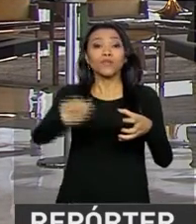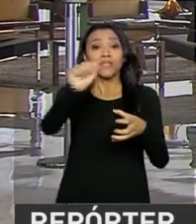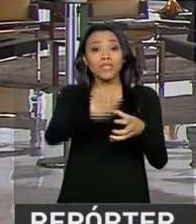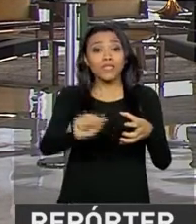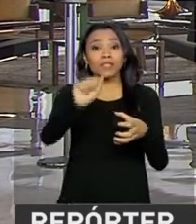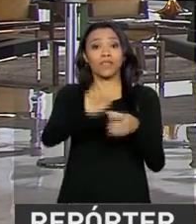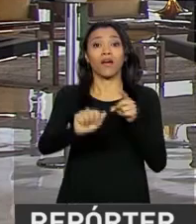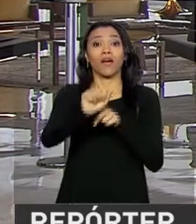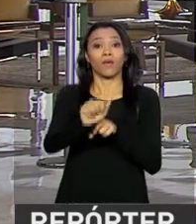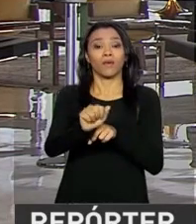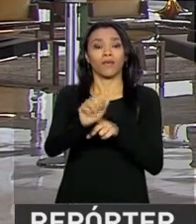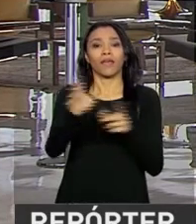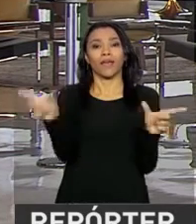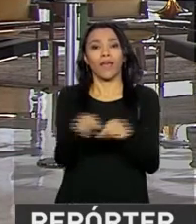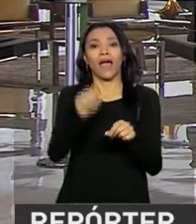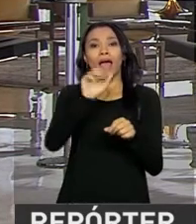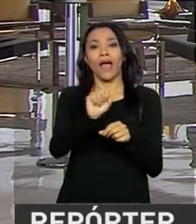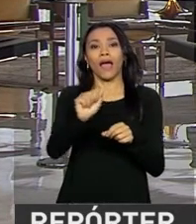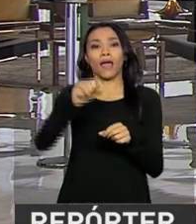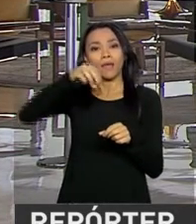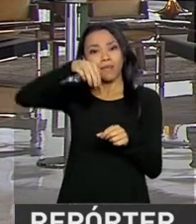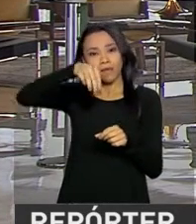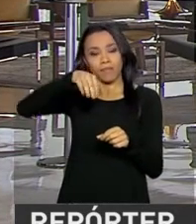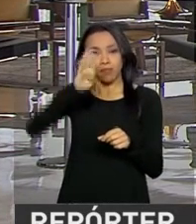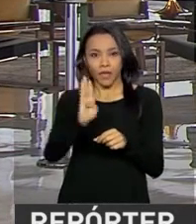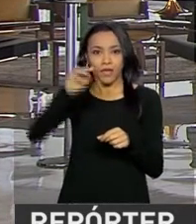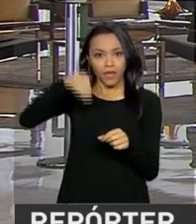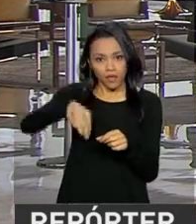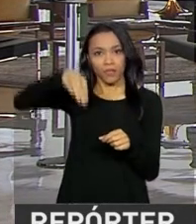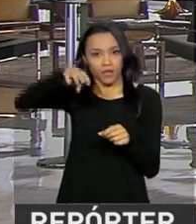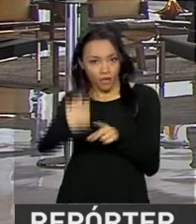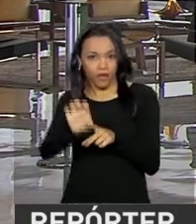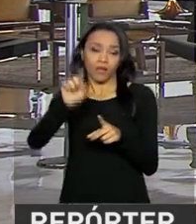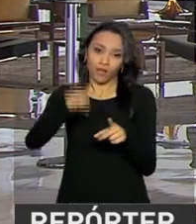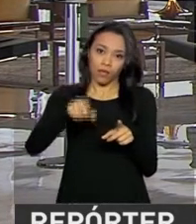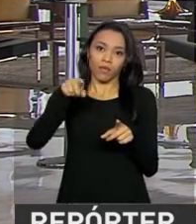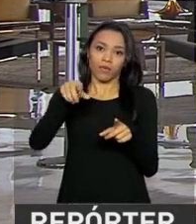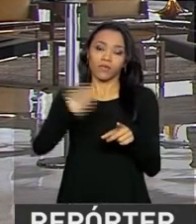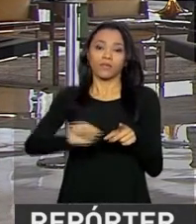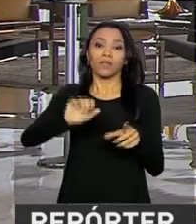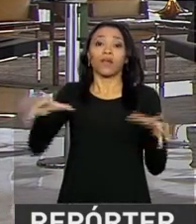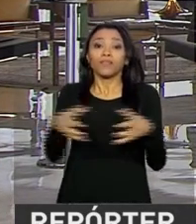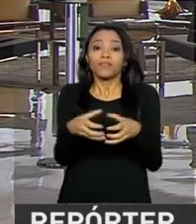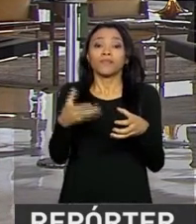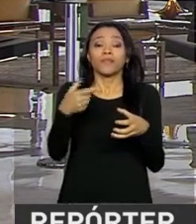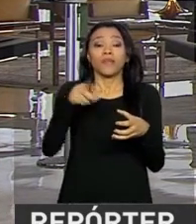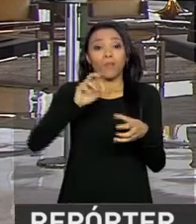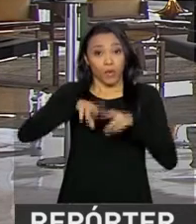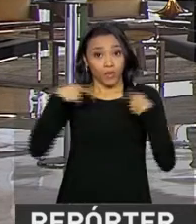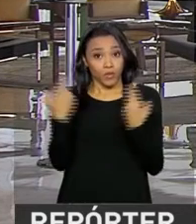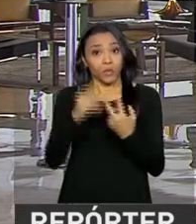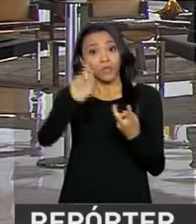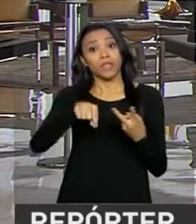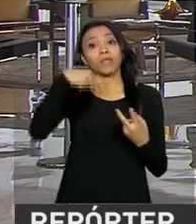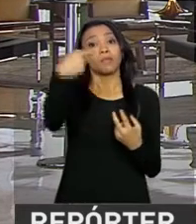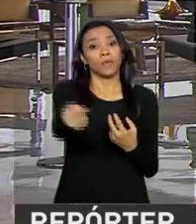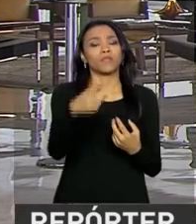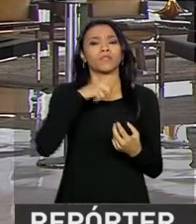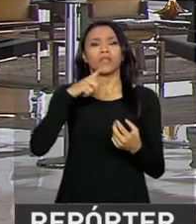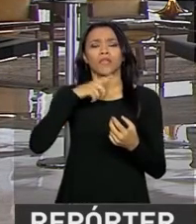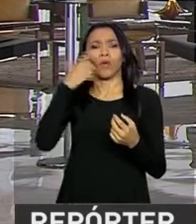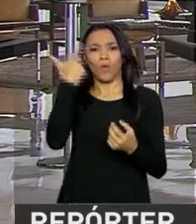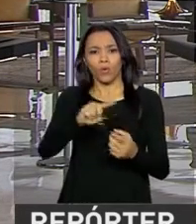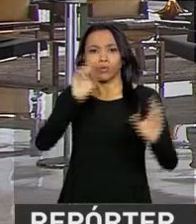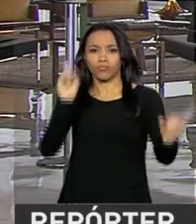Mídias Evangélicas, a ABME. Às 17h, o presidente em exercício tem uma audiência com o deputado